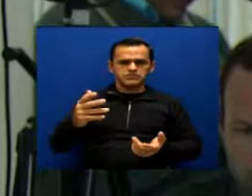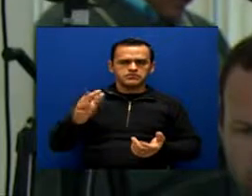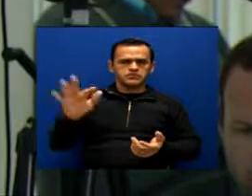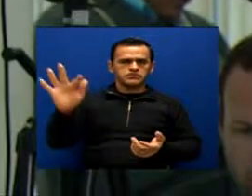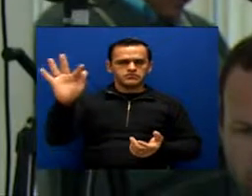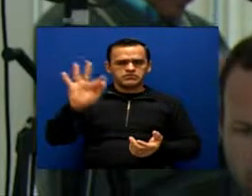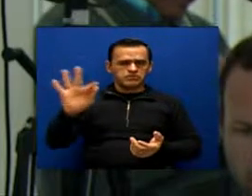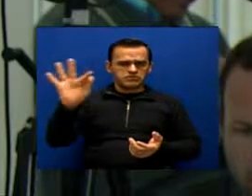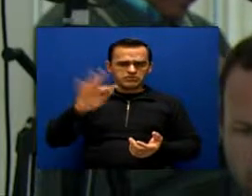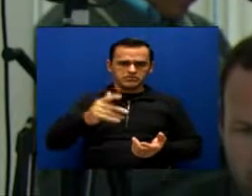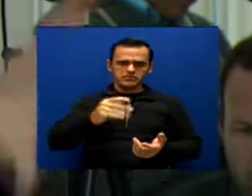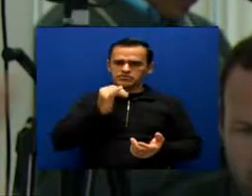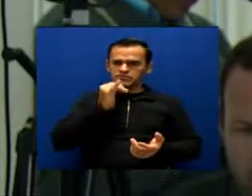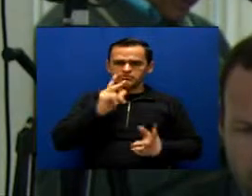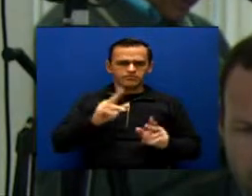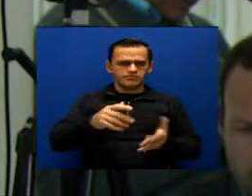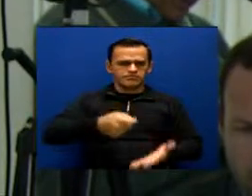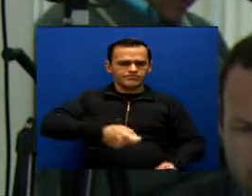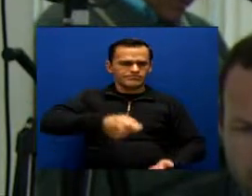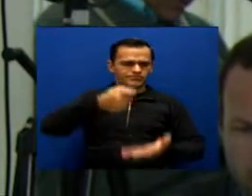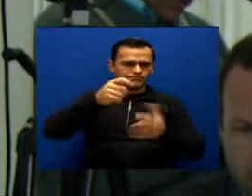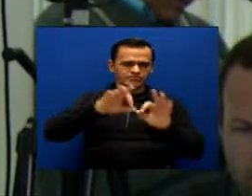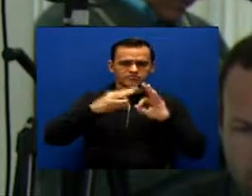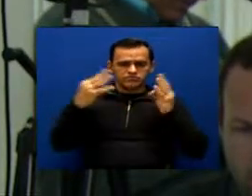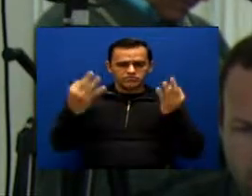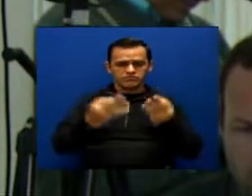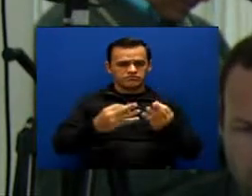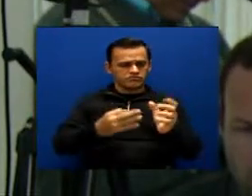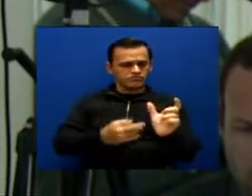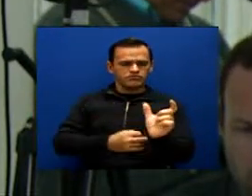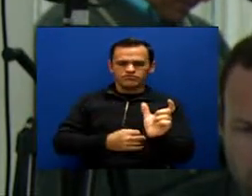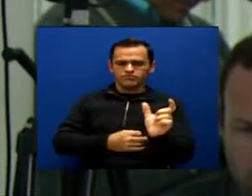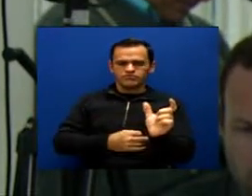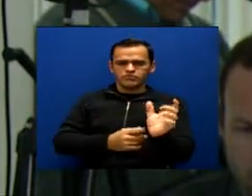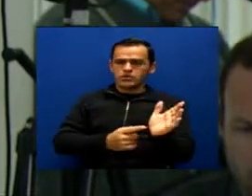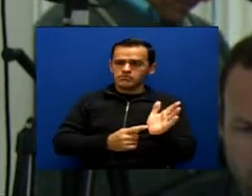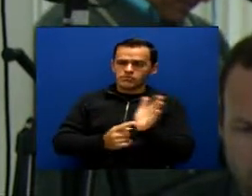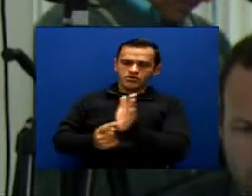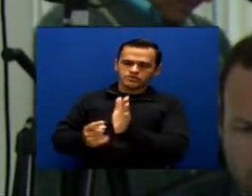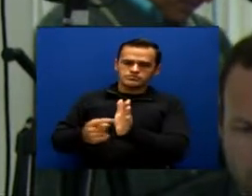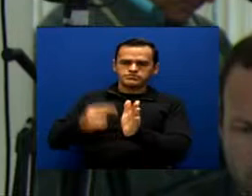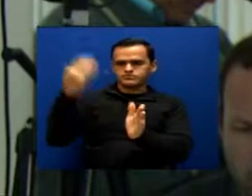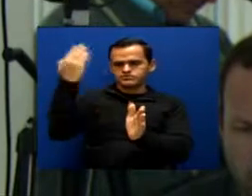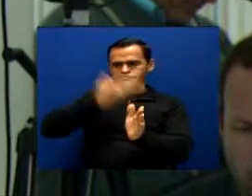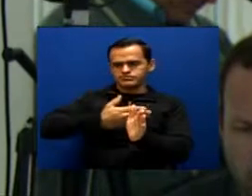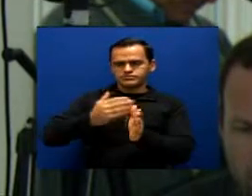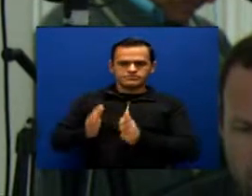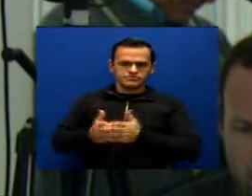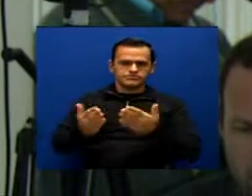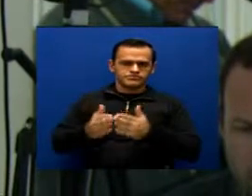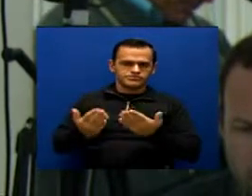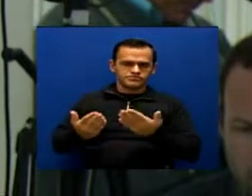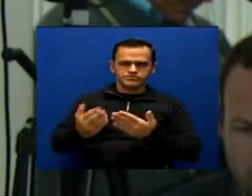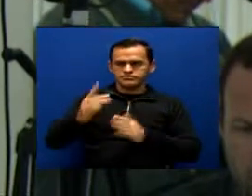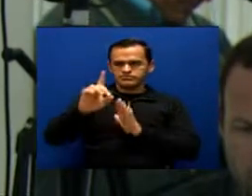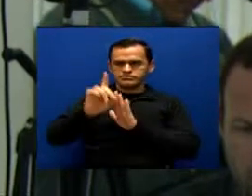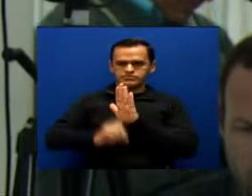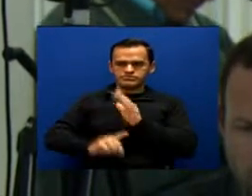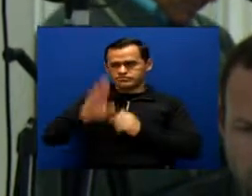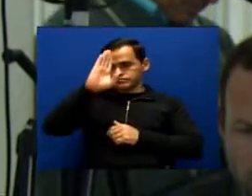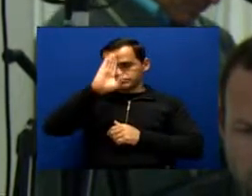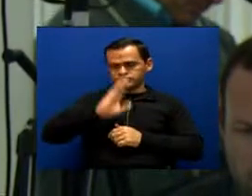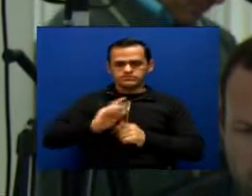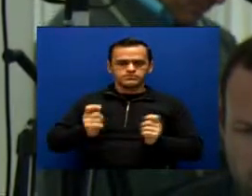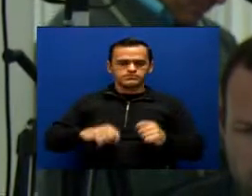Como é o caso mais comum, o Bolsa Família, bastaria mostrar o documento do Bolsa Família e ser isento. Mas gostaria também de fazer